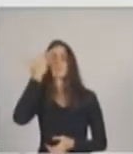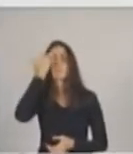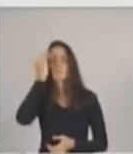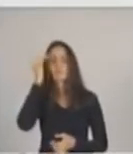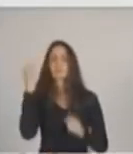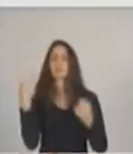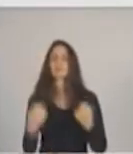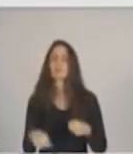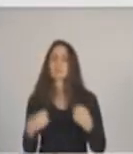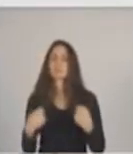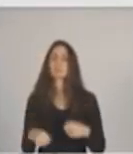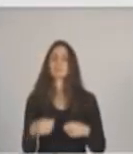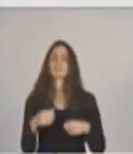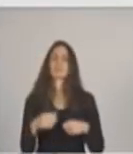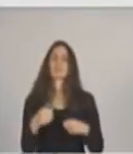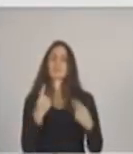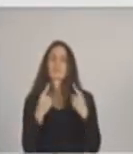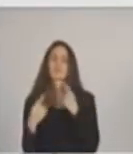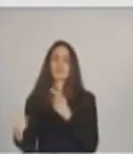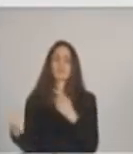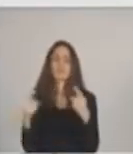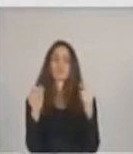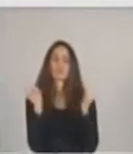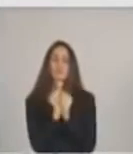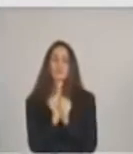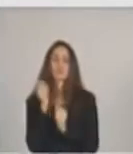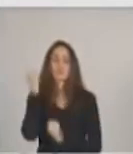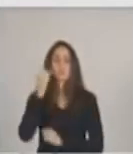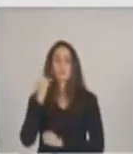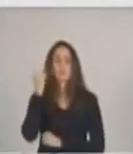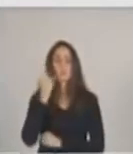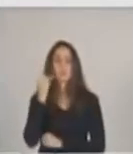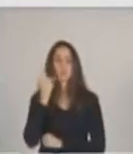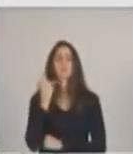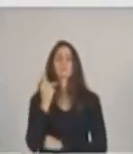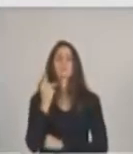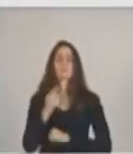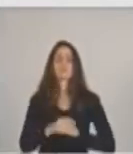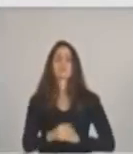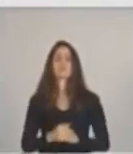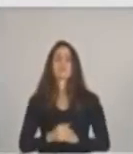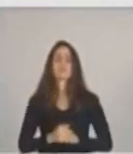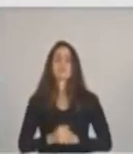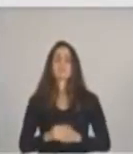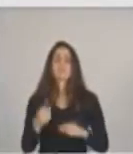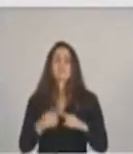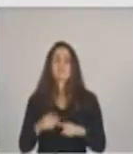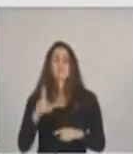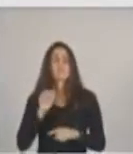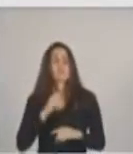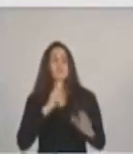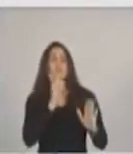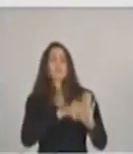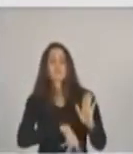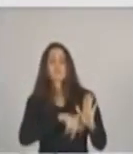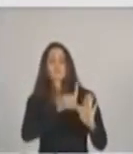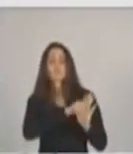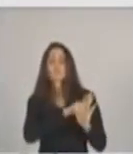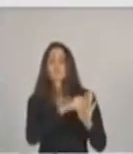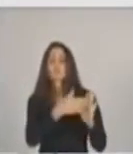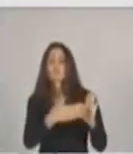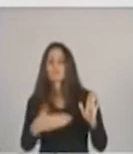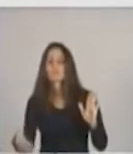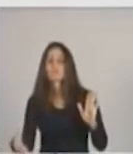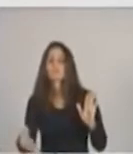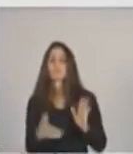sentar, discutir isso, inclusive, com a Procuradoria, porque novas matérias virão. Acho que o deputado Luiz Durão